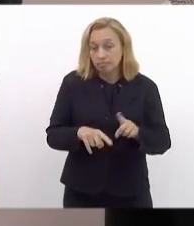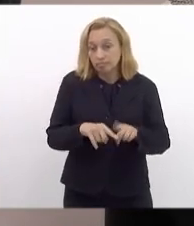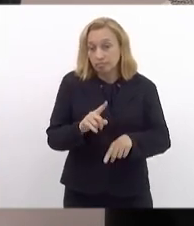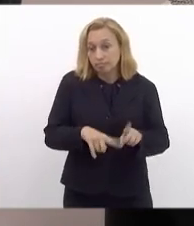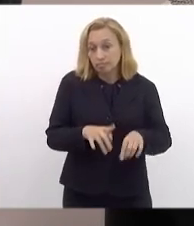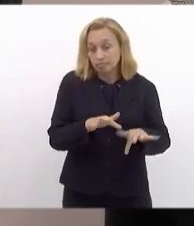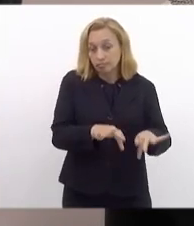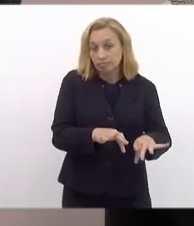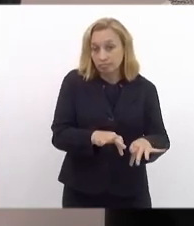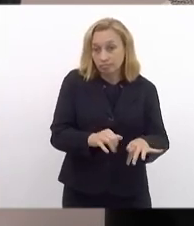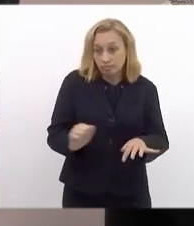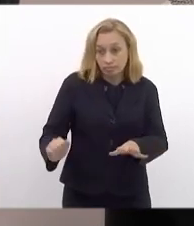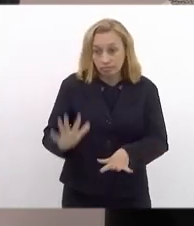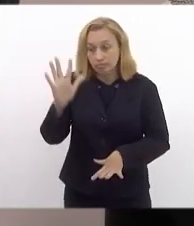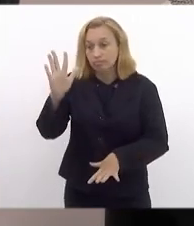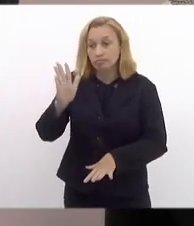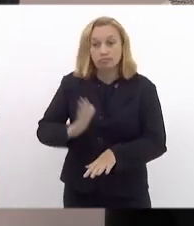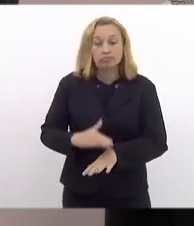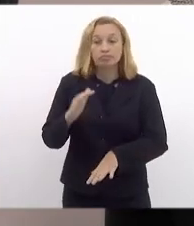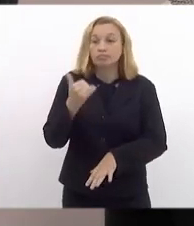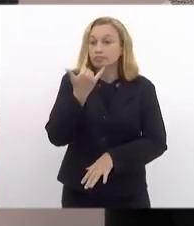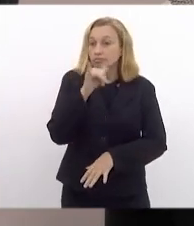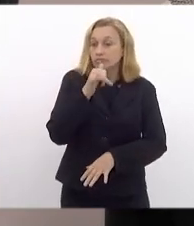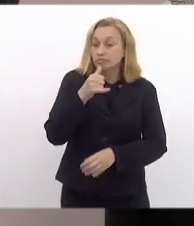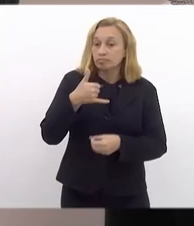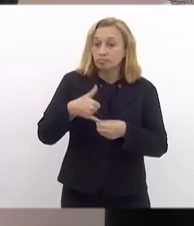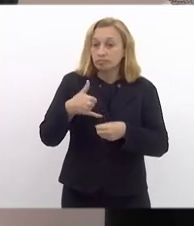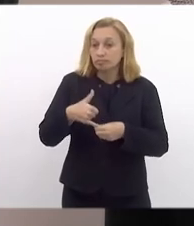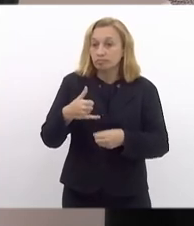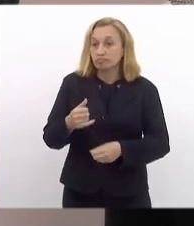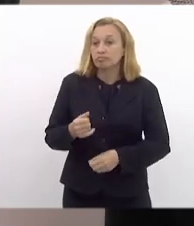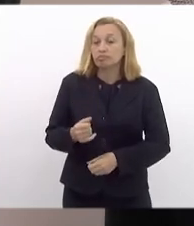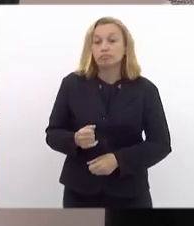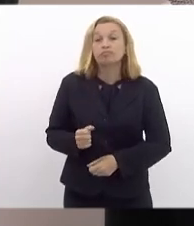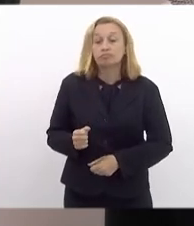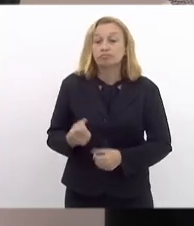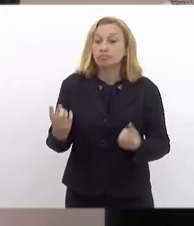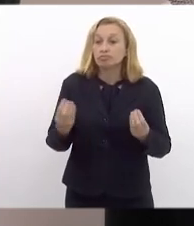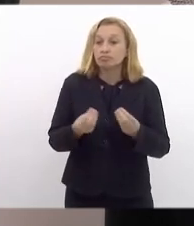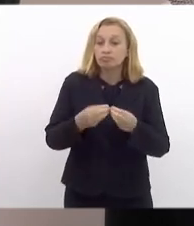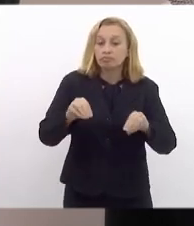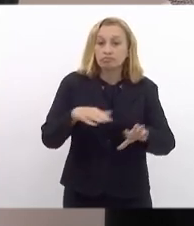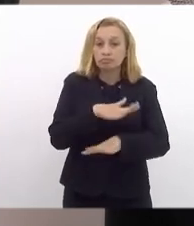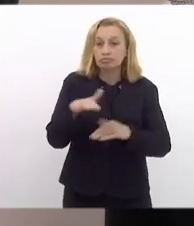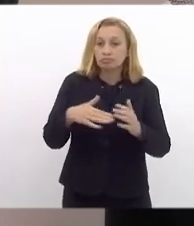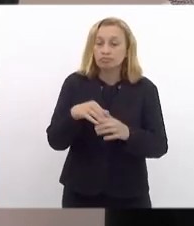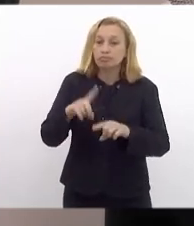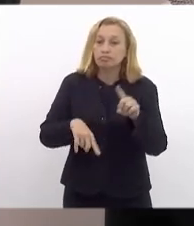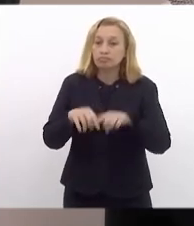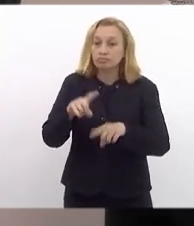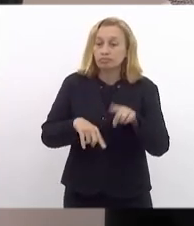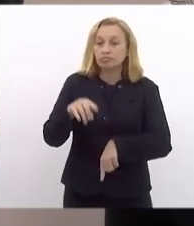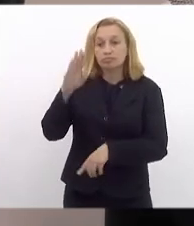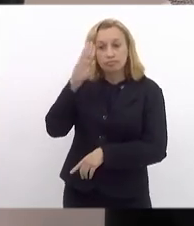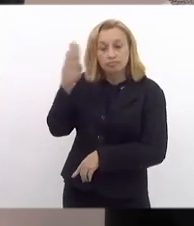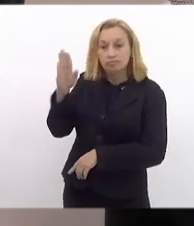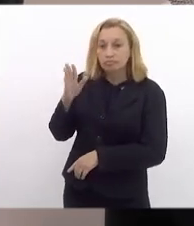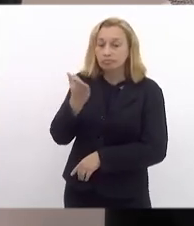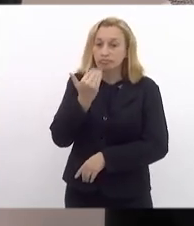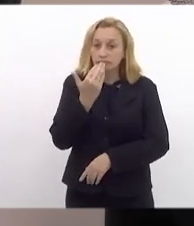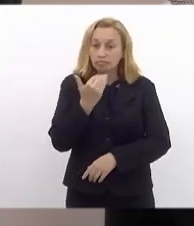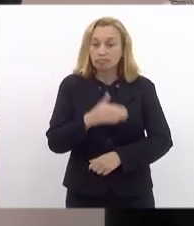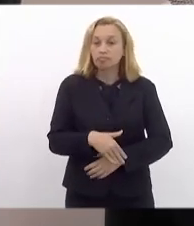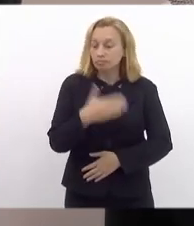diz para a energia e combustível afeta todos os produtos inclusive alimentação